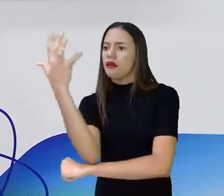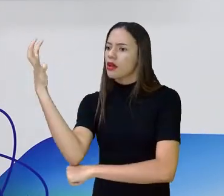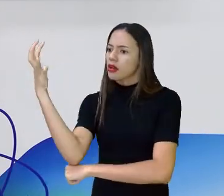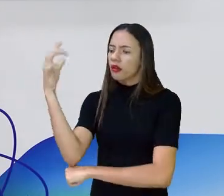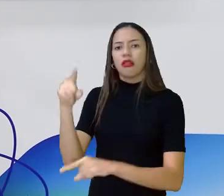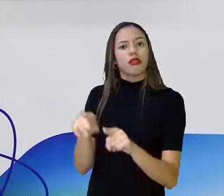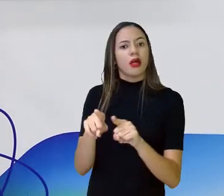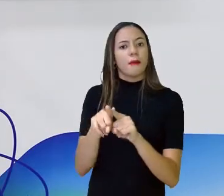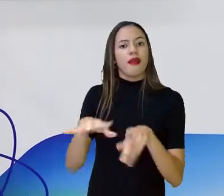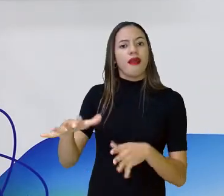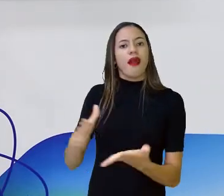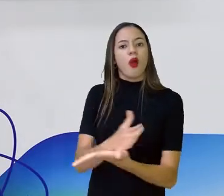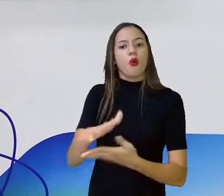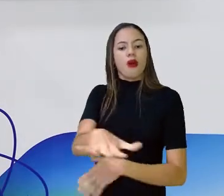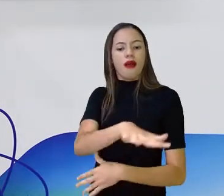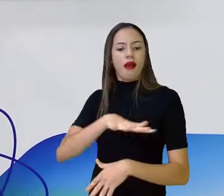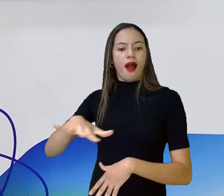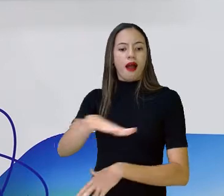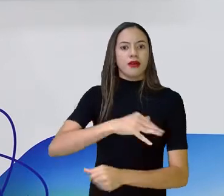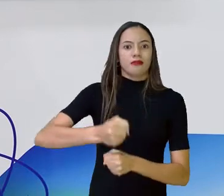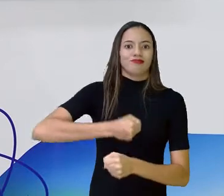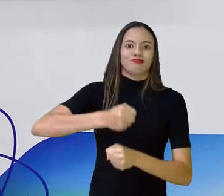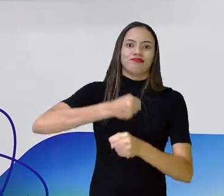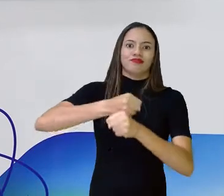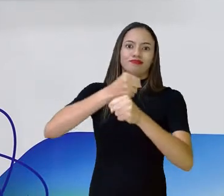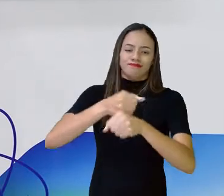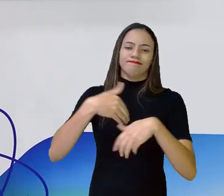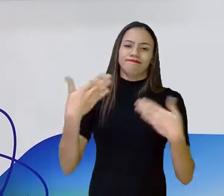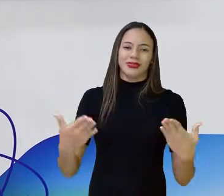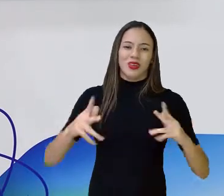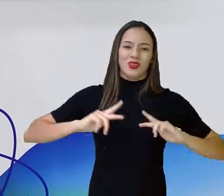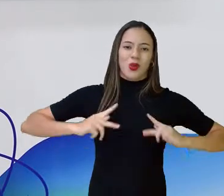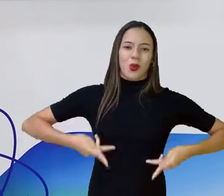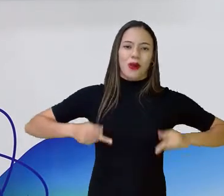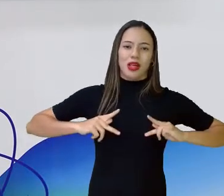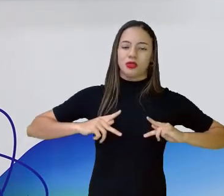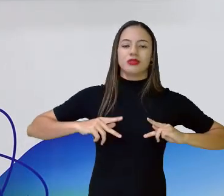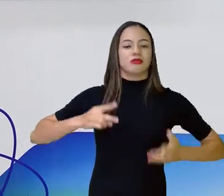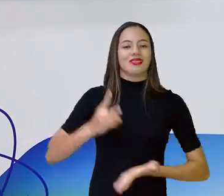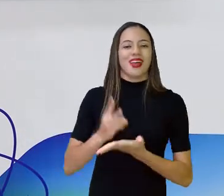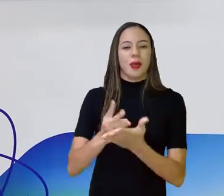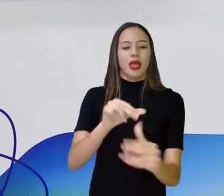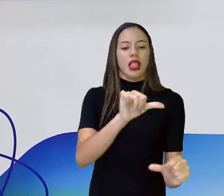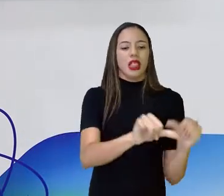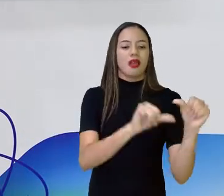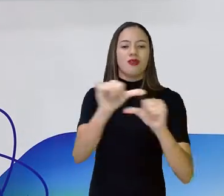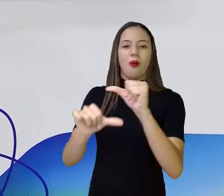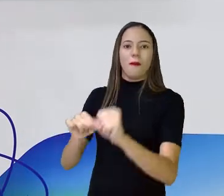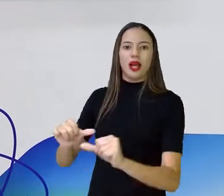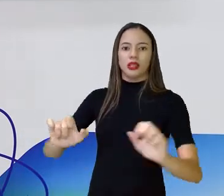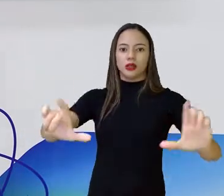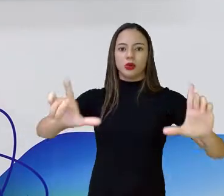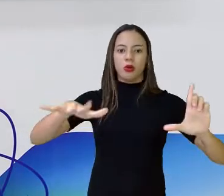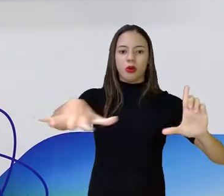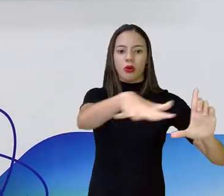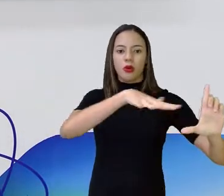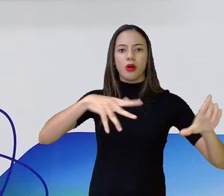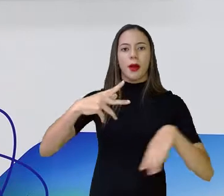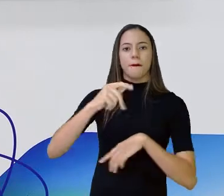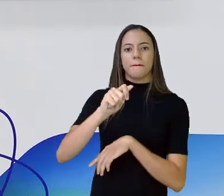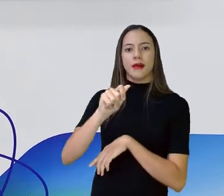de construção, ou seja, o ser humano ele está sempre transformando a paisagem, o ser humano ele está sempre transformando a